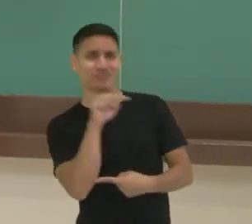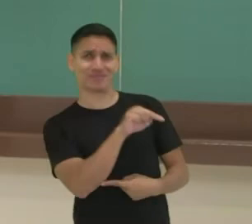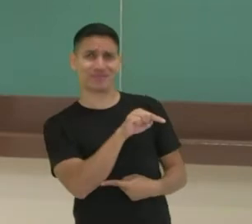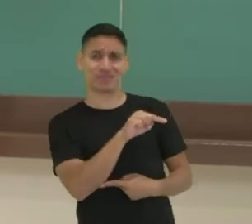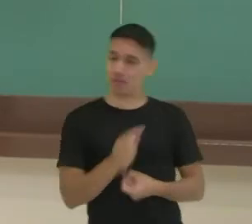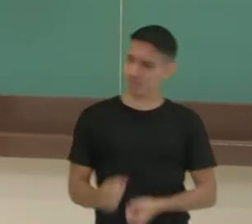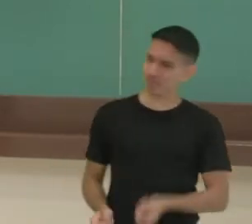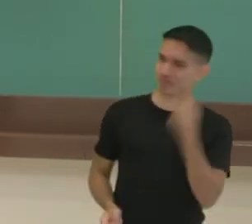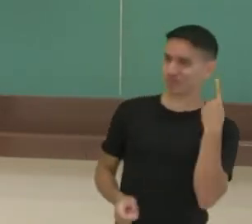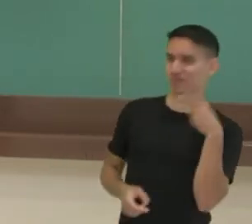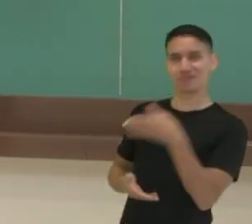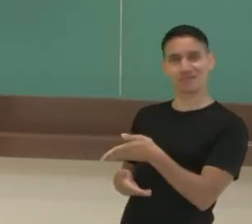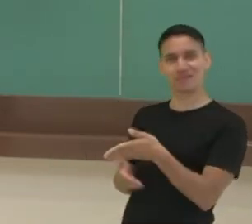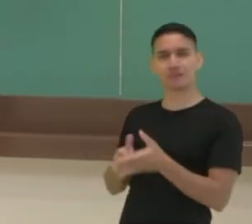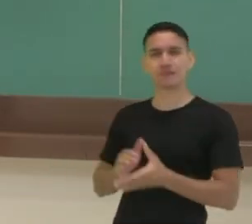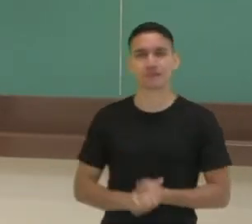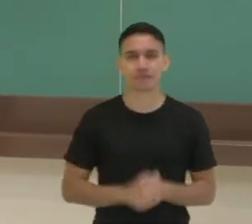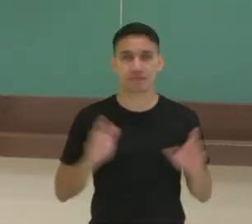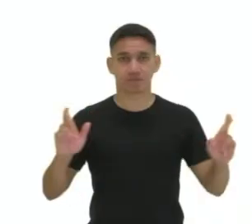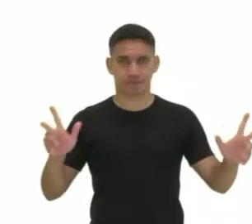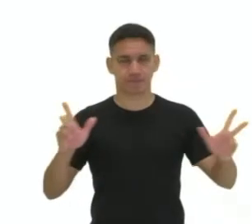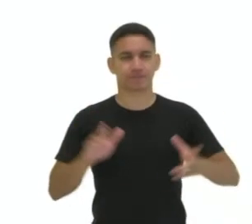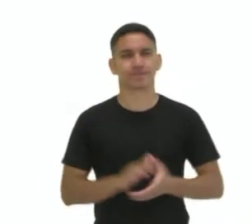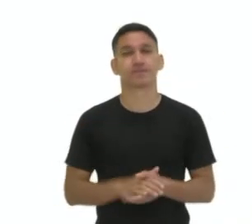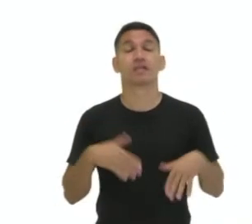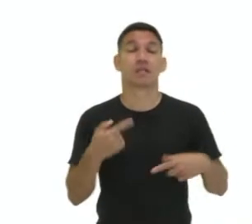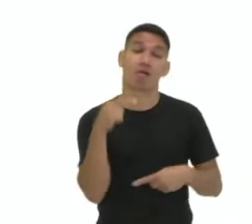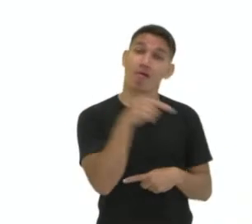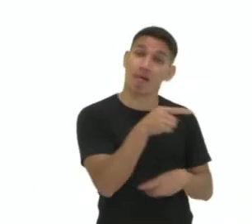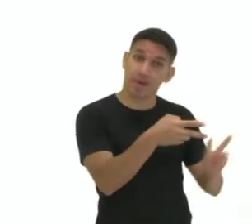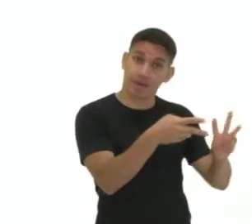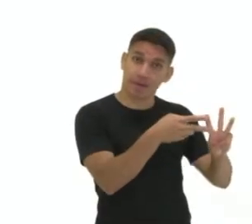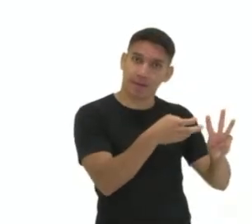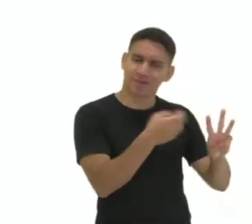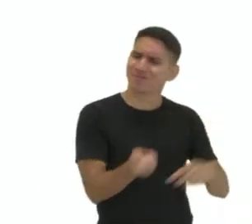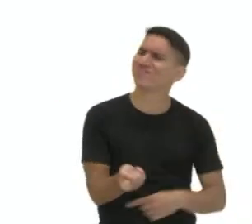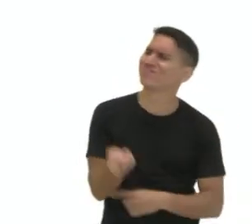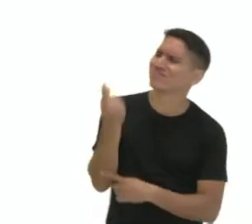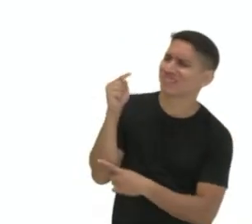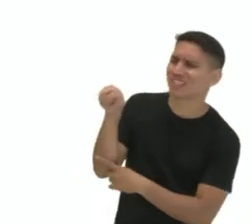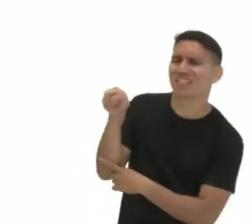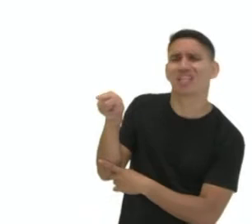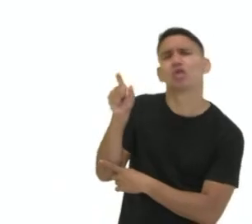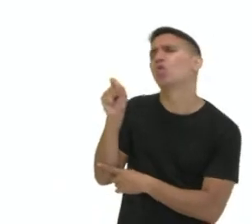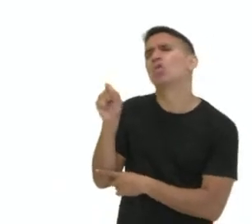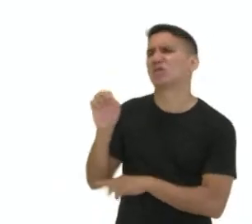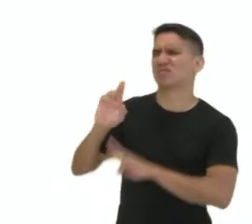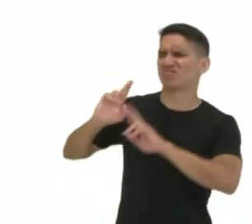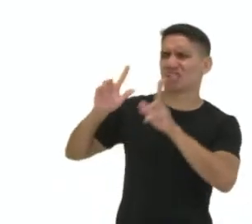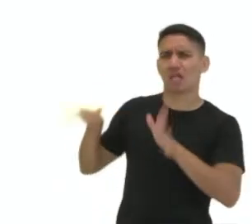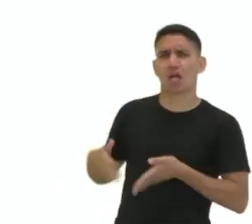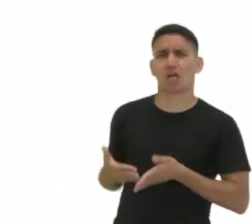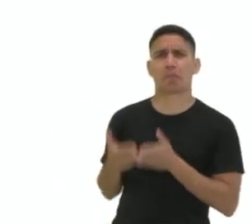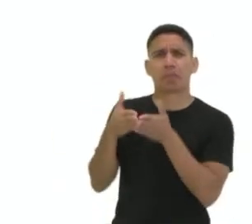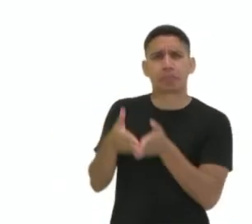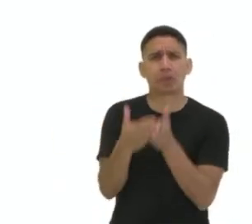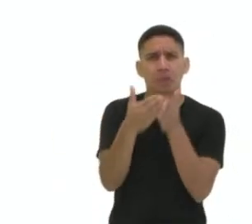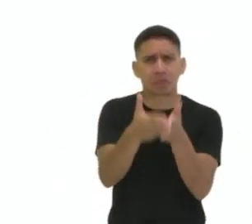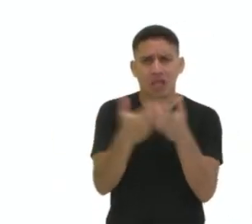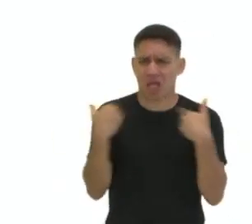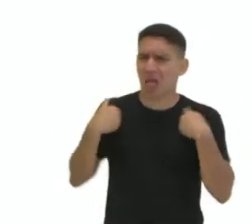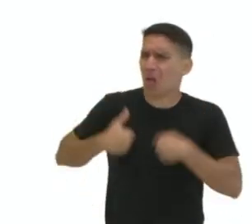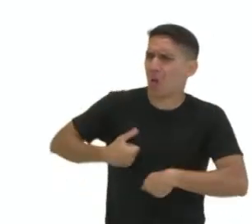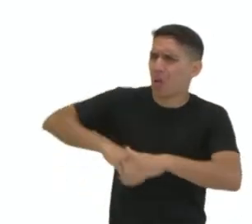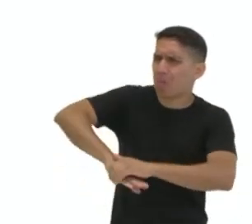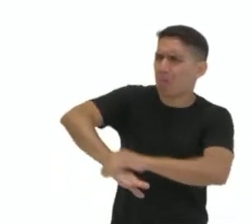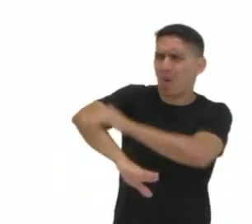de suas diferenças. Os tupiniquins estranharam as embarcações, as roupas, as botas,